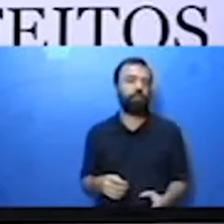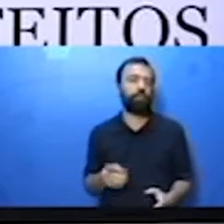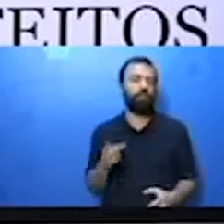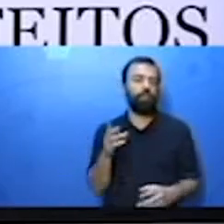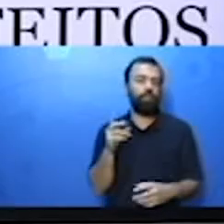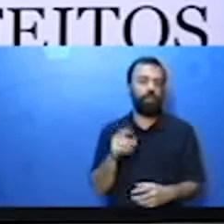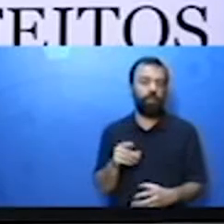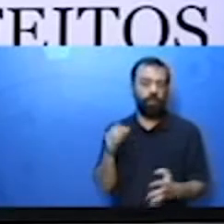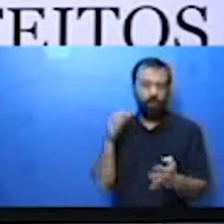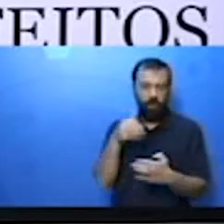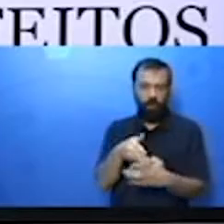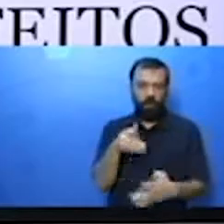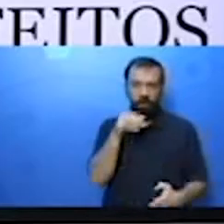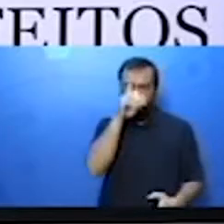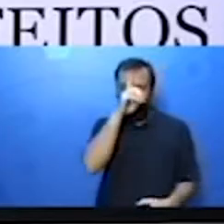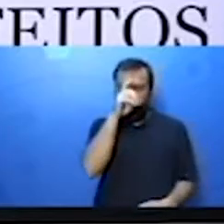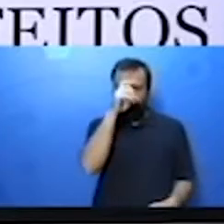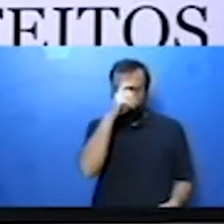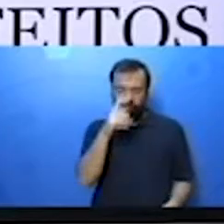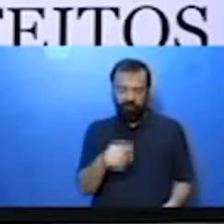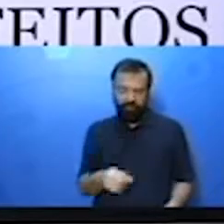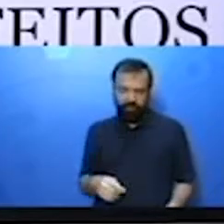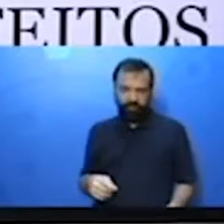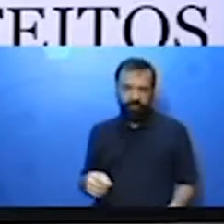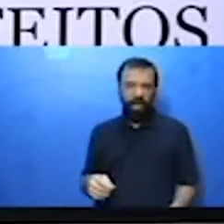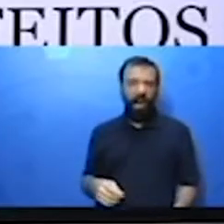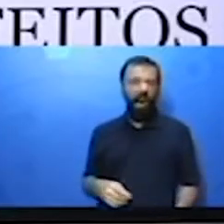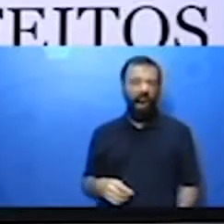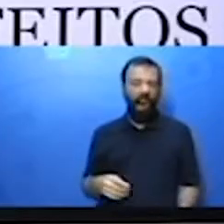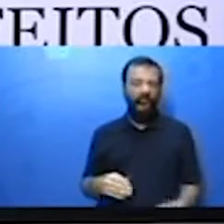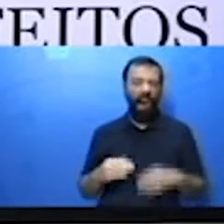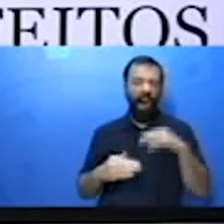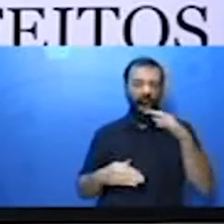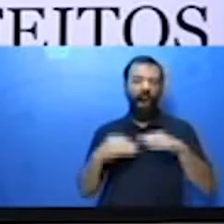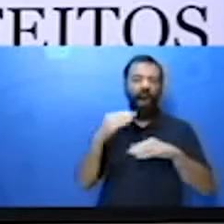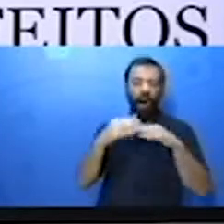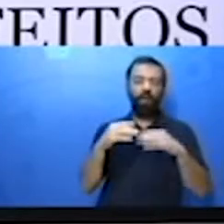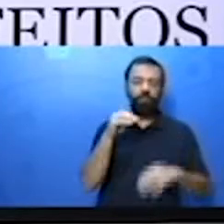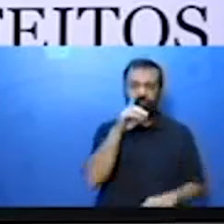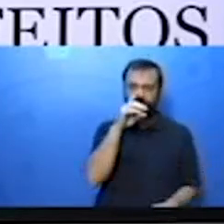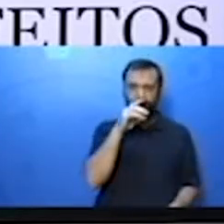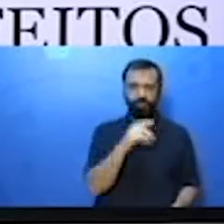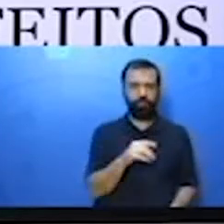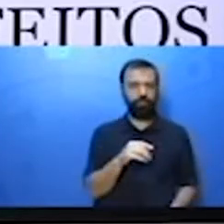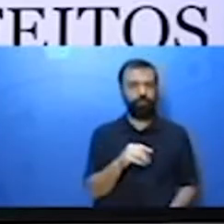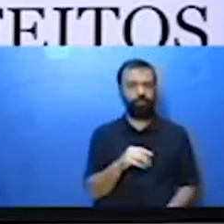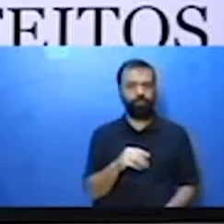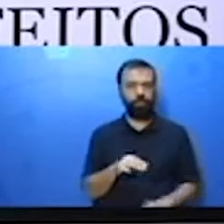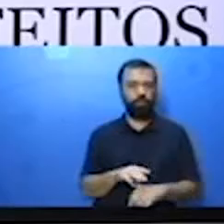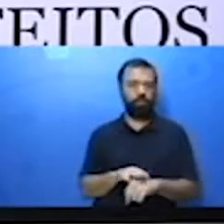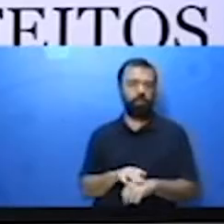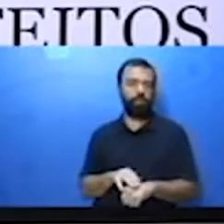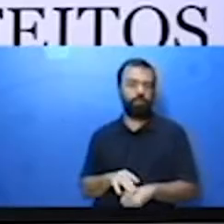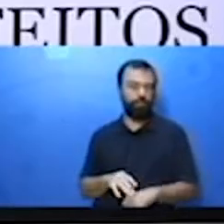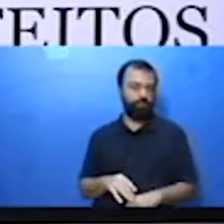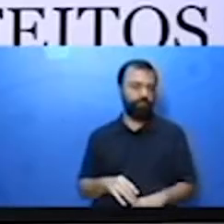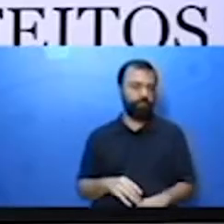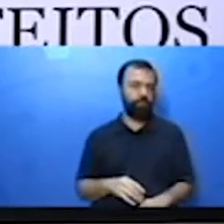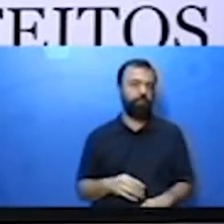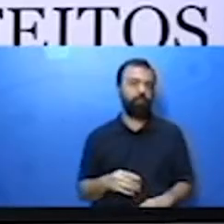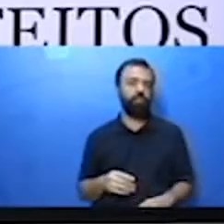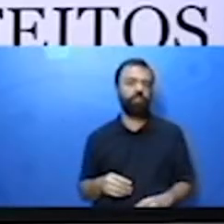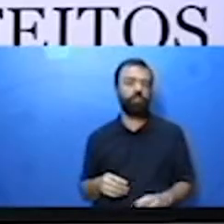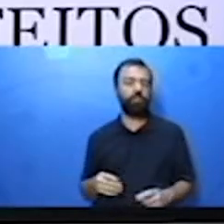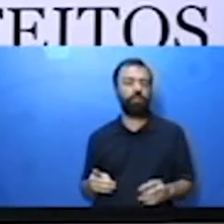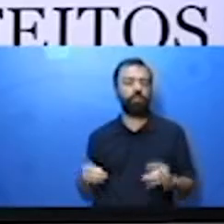o risco da doença que elas têm evoluir e perder a chance de um diagnóstico precoce e a medicação